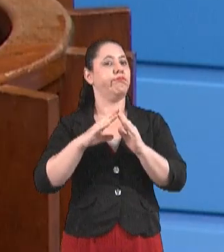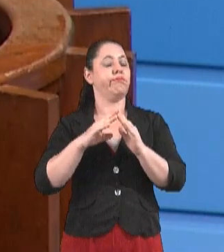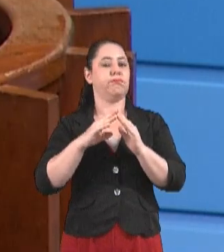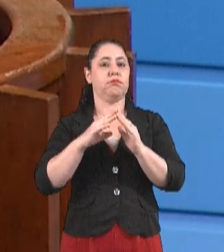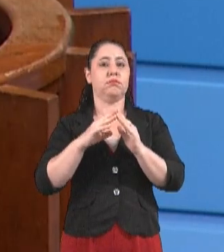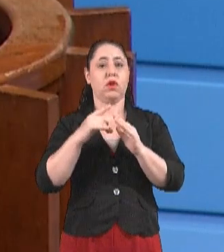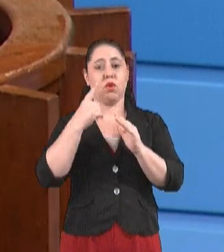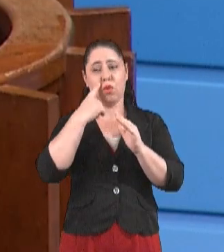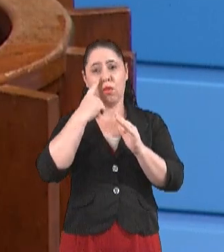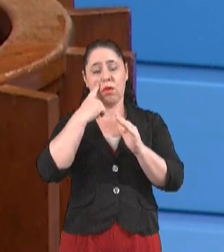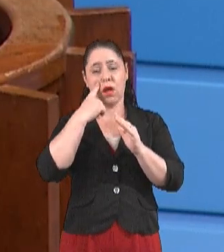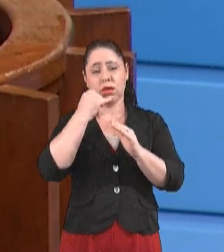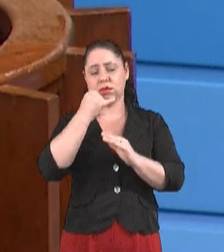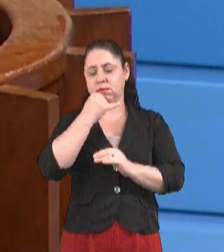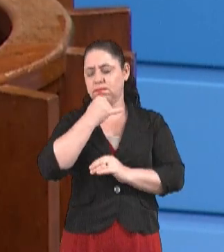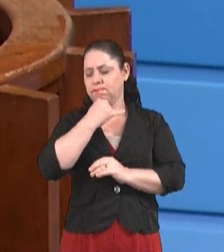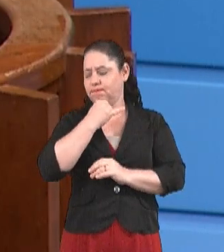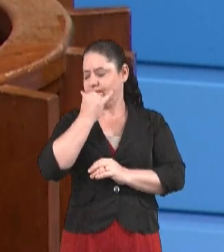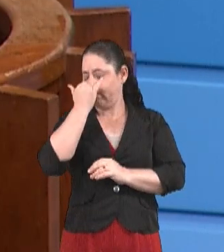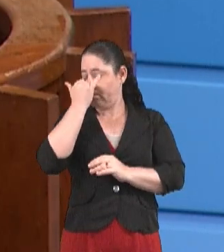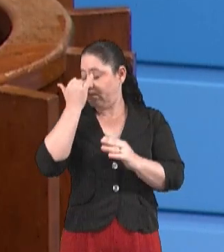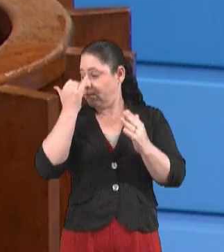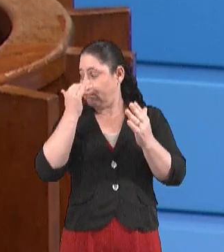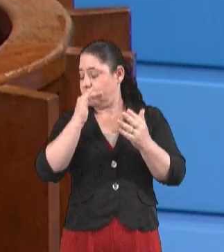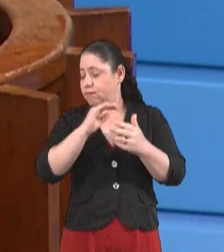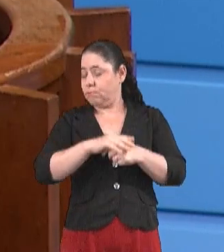residências. Olha que tristeza.